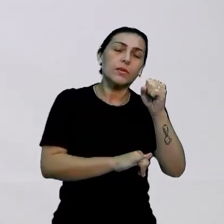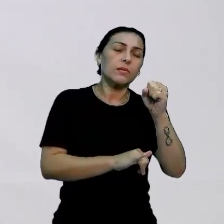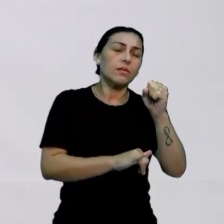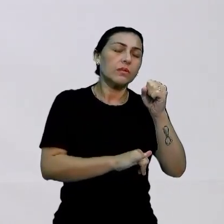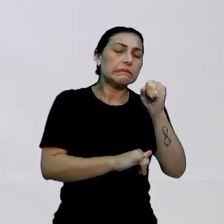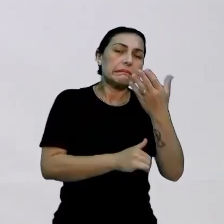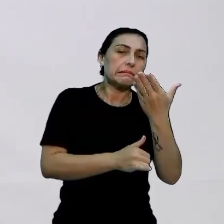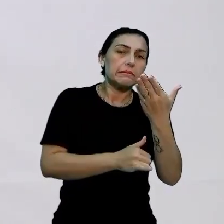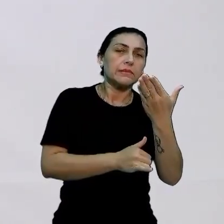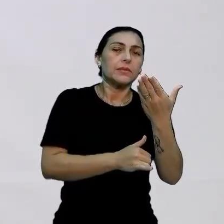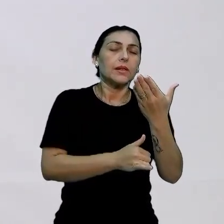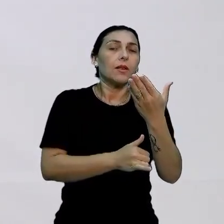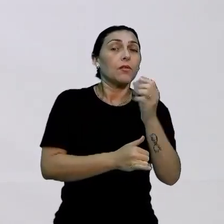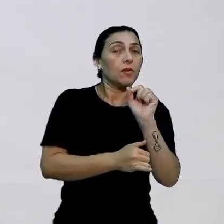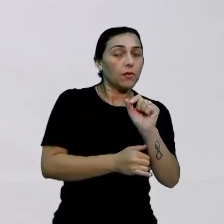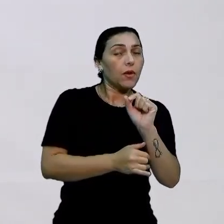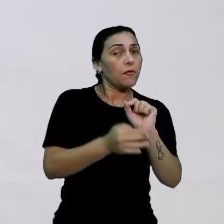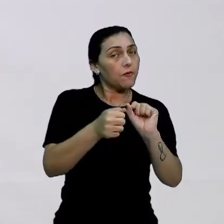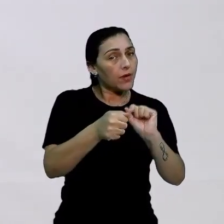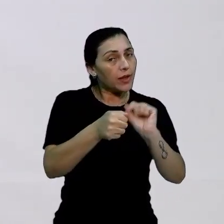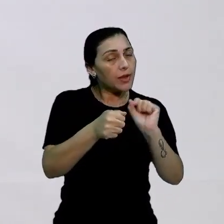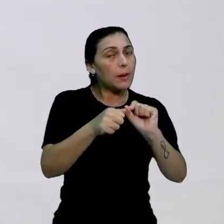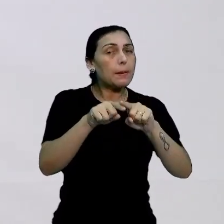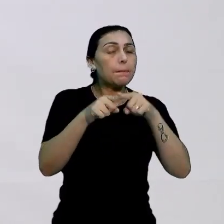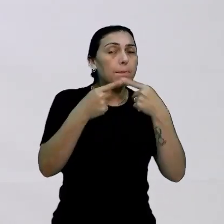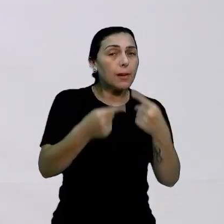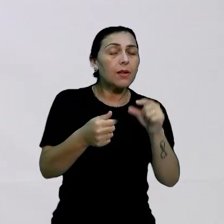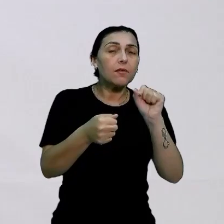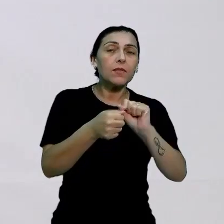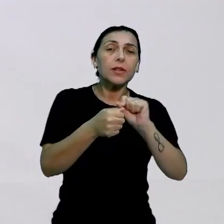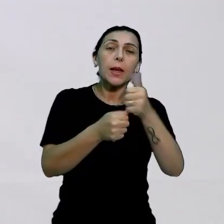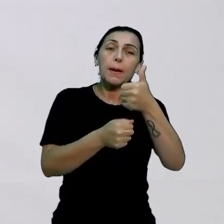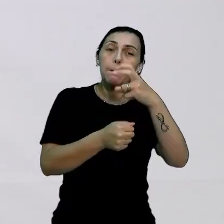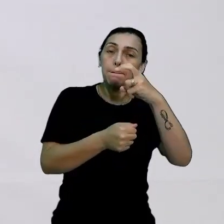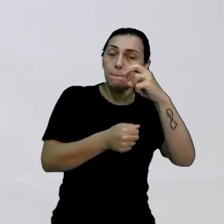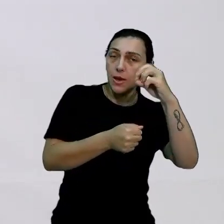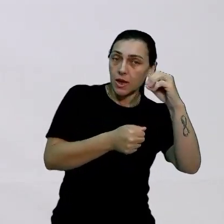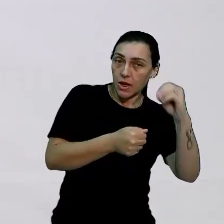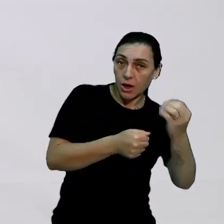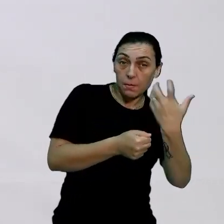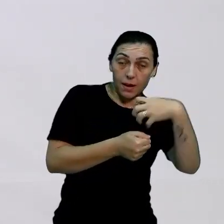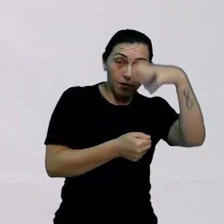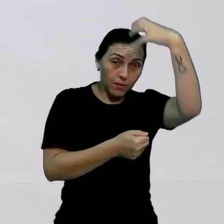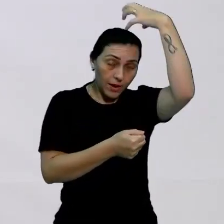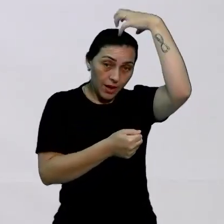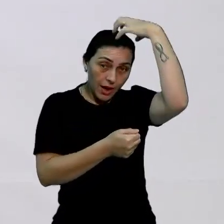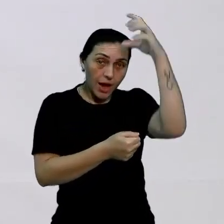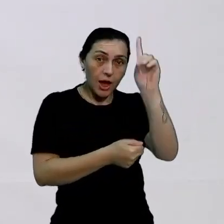coisa, quer dizer, ela foi produzida, mas ela foi produzida em 1500 para o rei